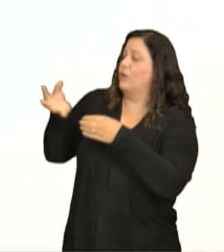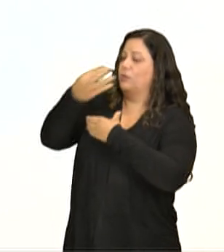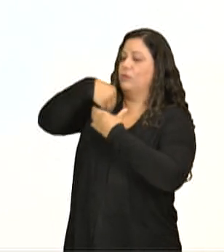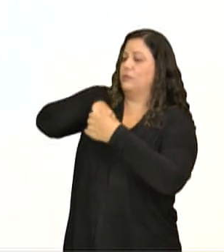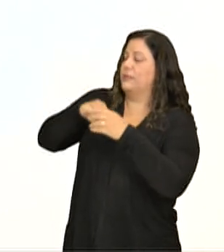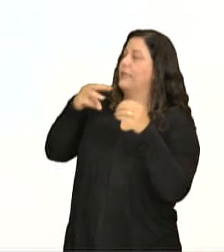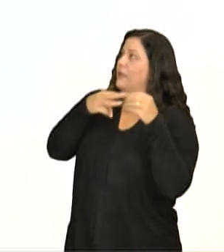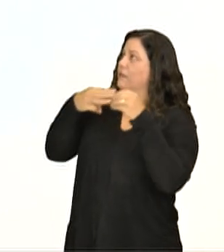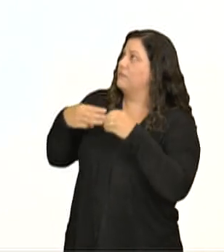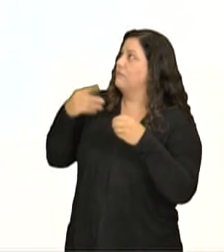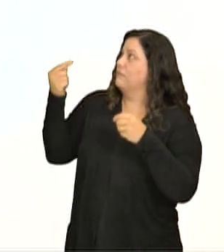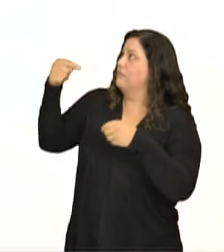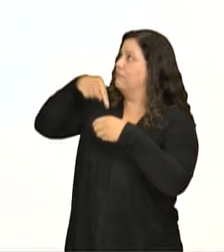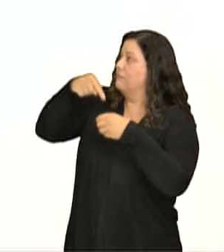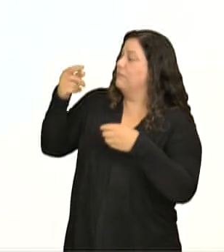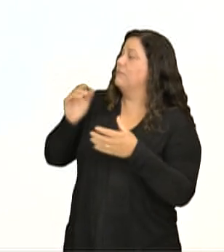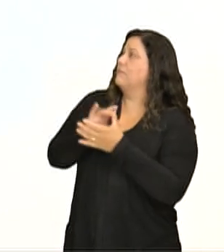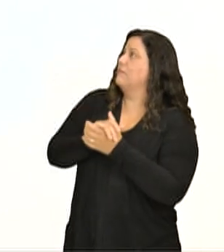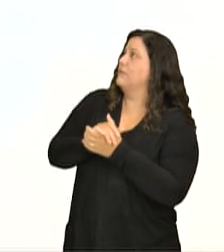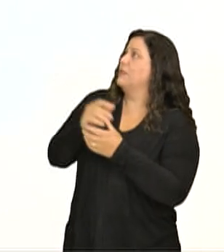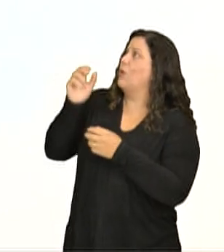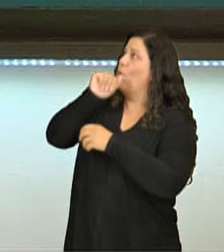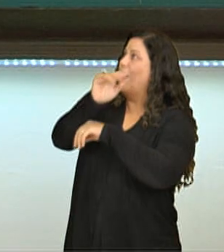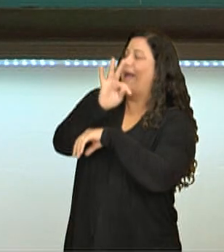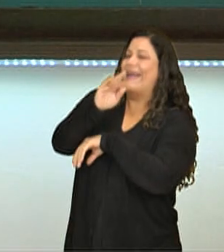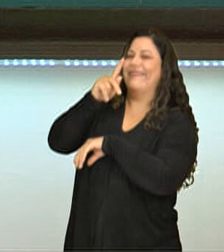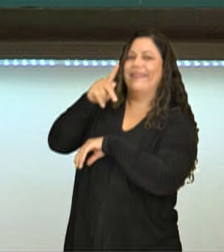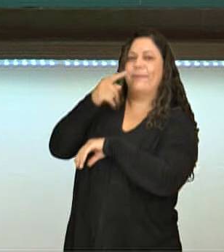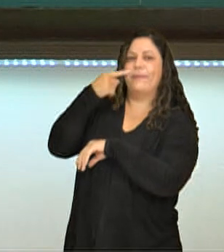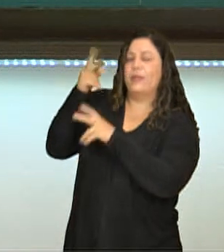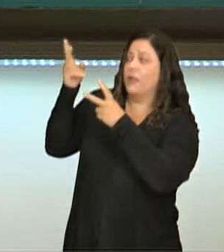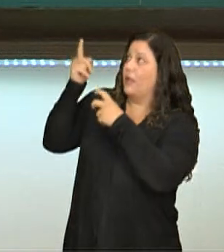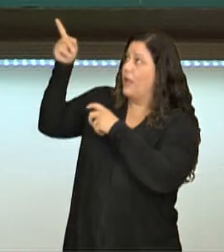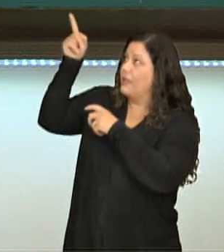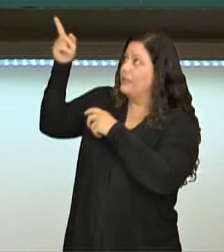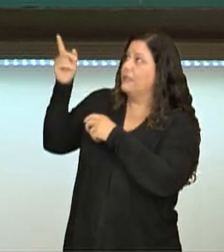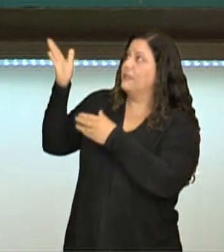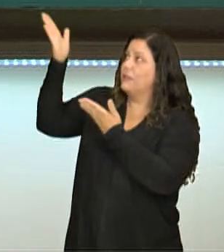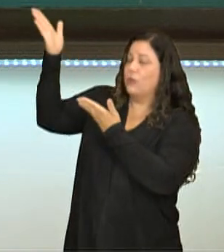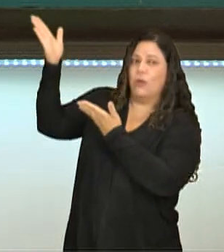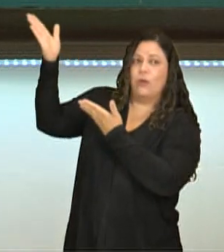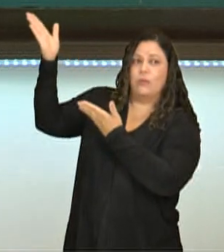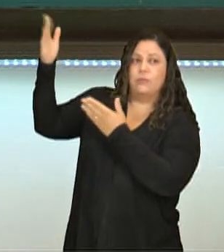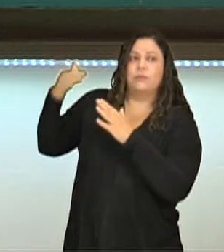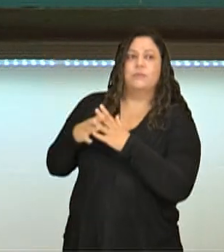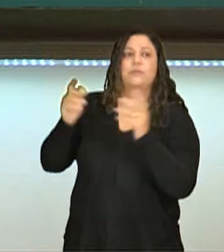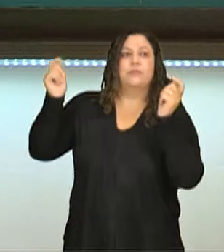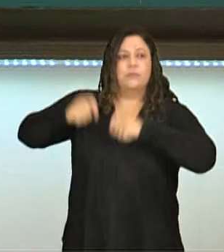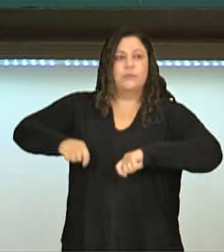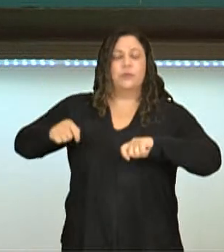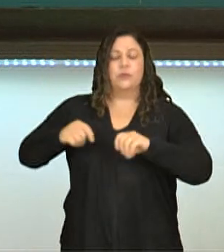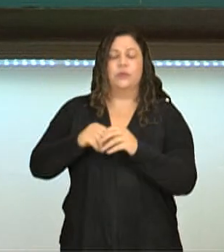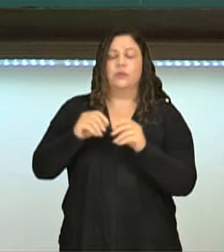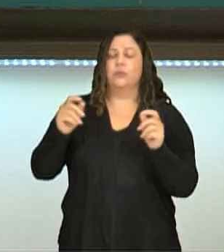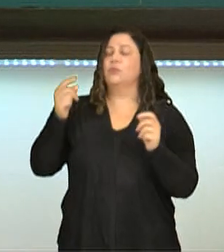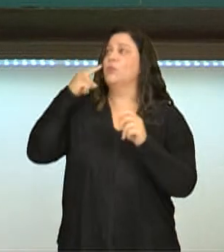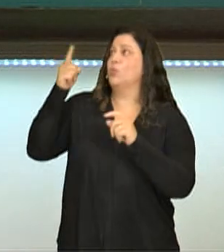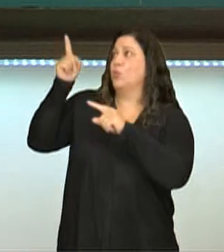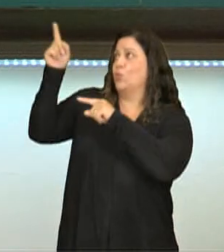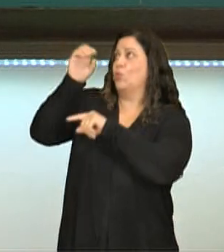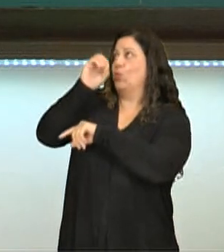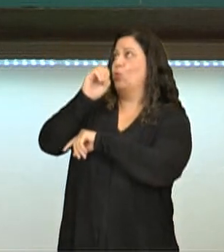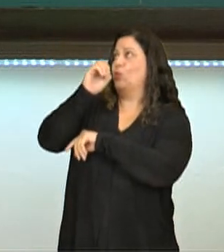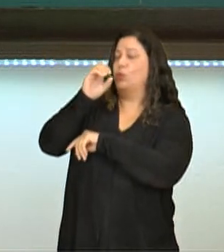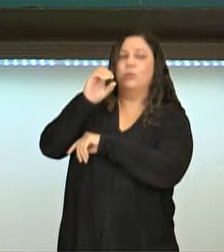da proteína. Aqui o ATP fazendo a sua ponte, né, de ativação, permitindo com que haja esse processo. E aí ele